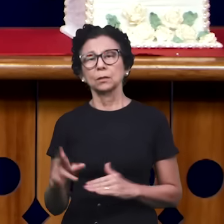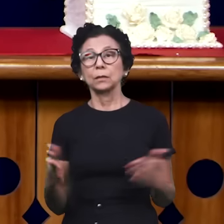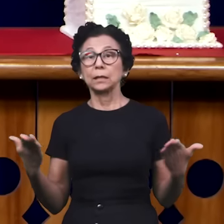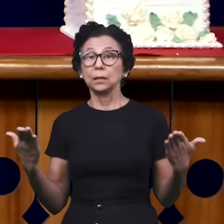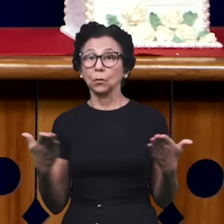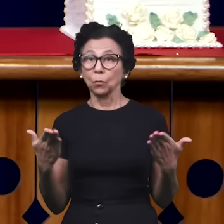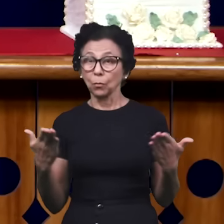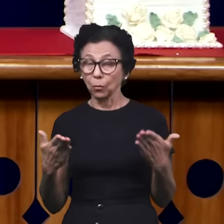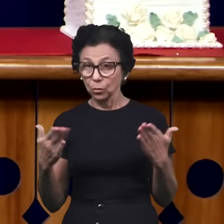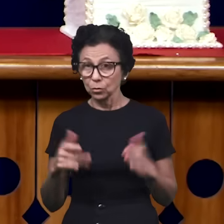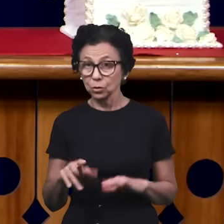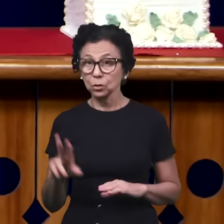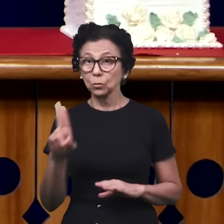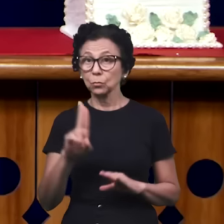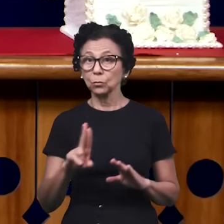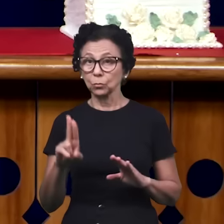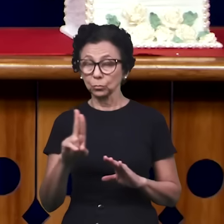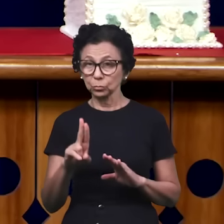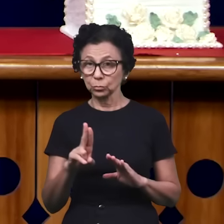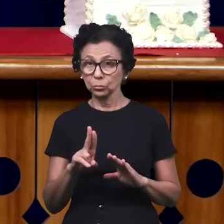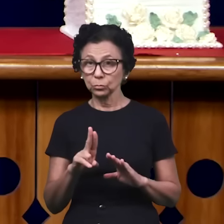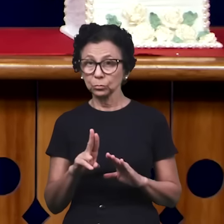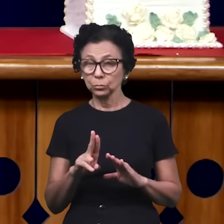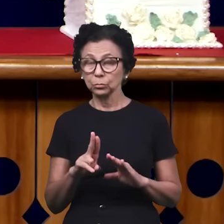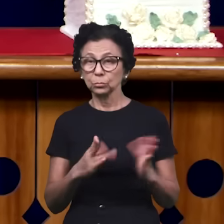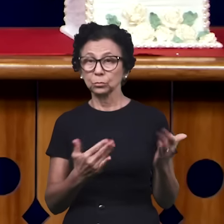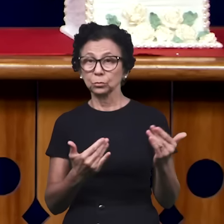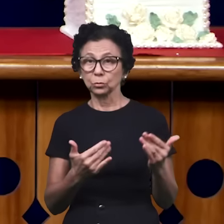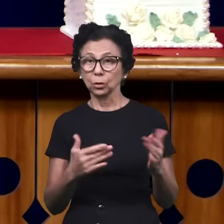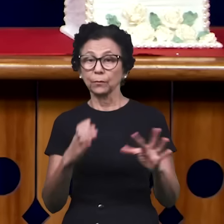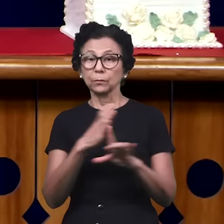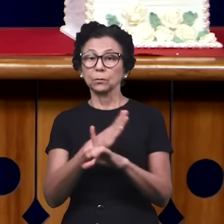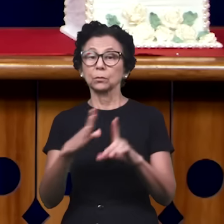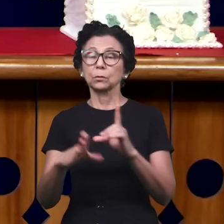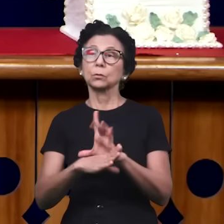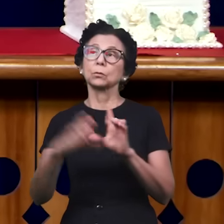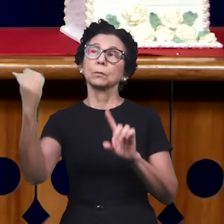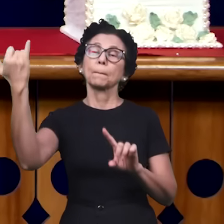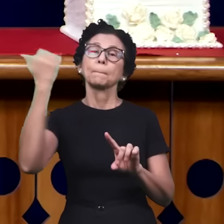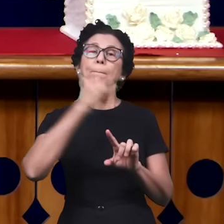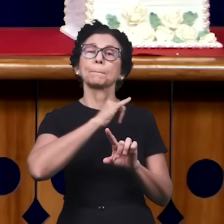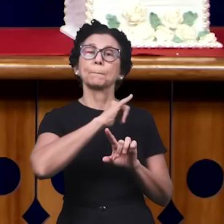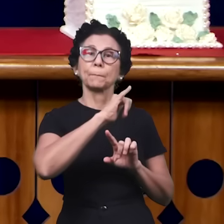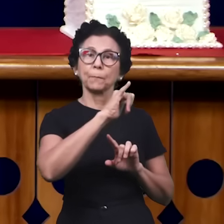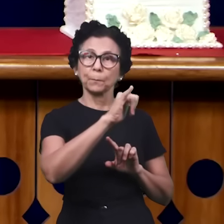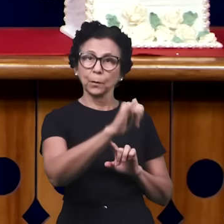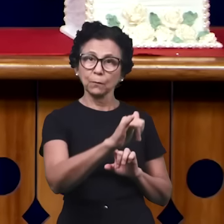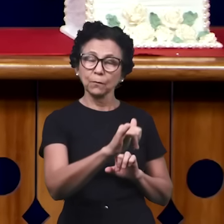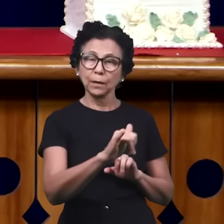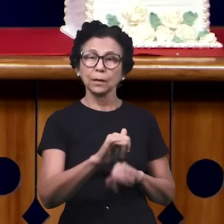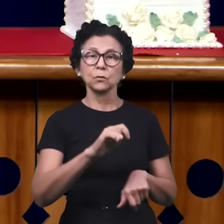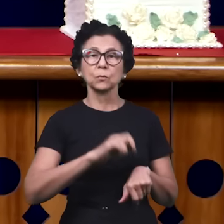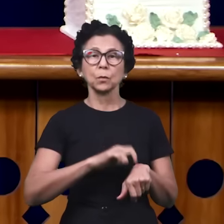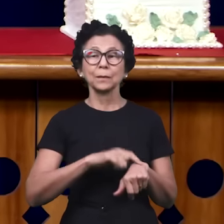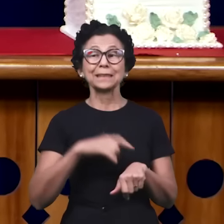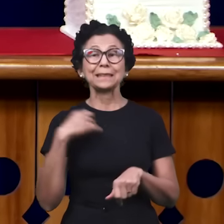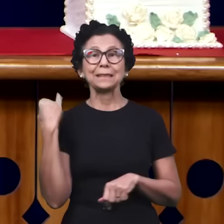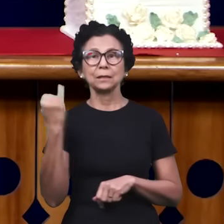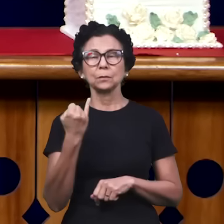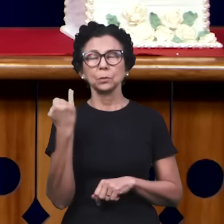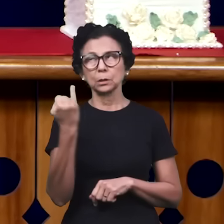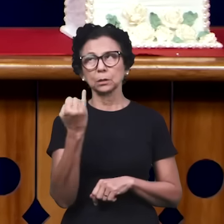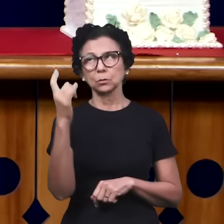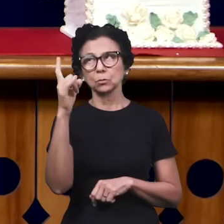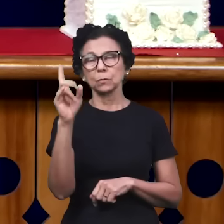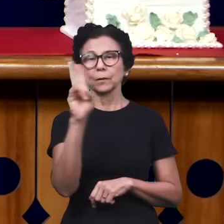sobre a instrumentalidade do jovem no culto profético, a importância desse momento onde nós vamos ser um instrumento na